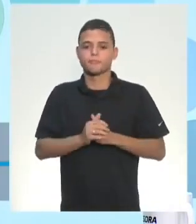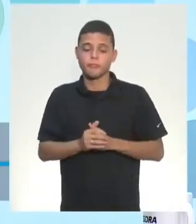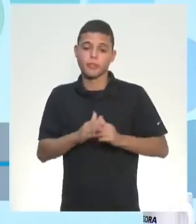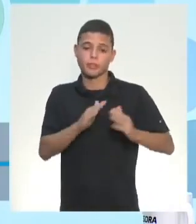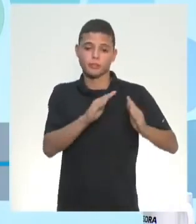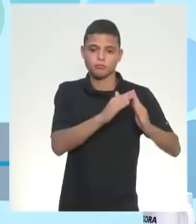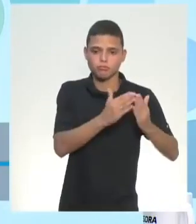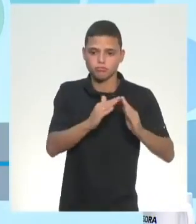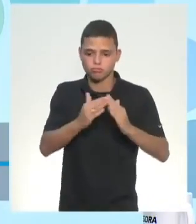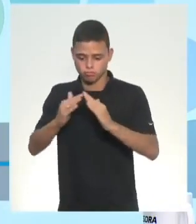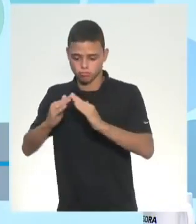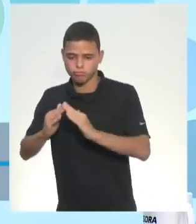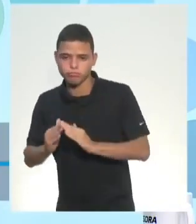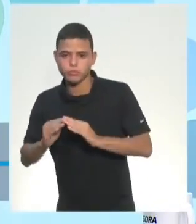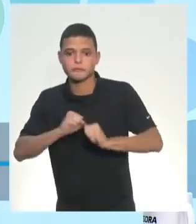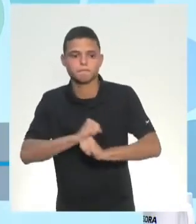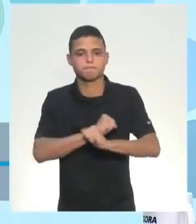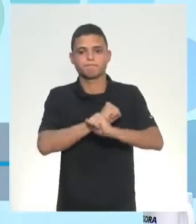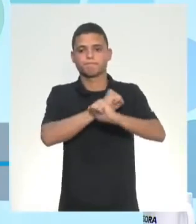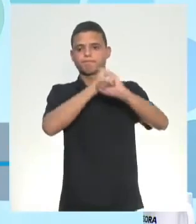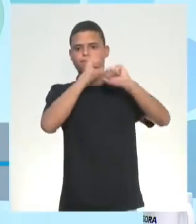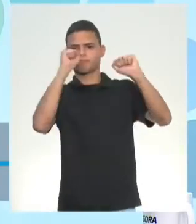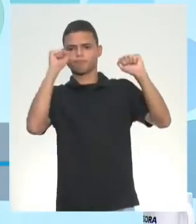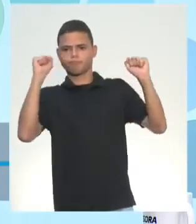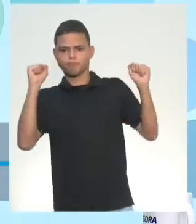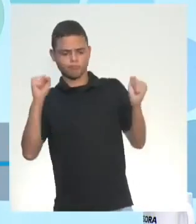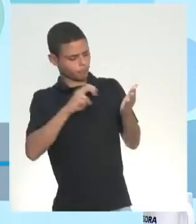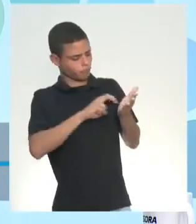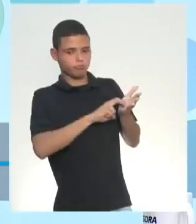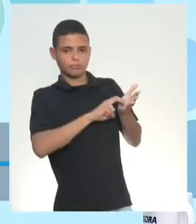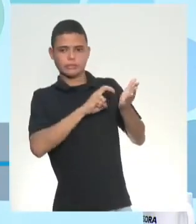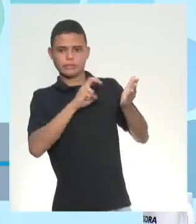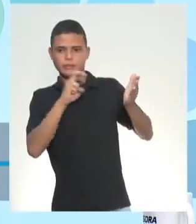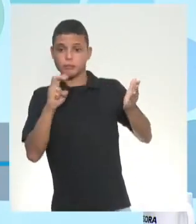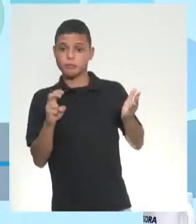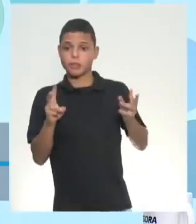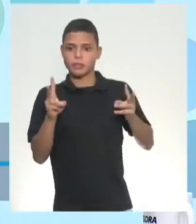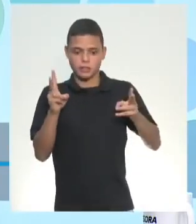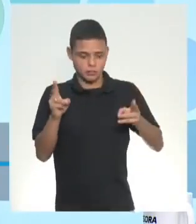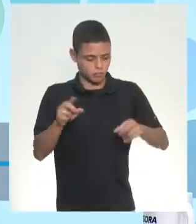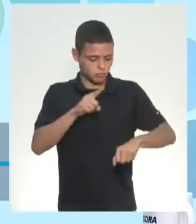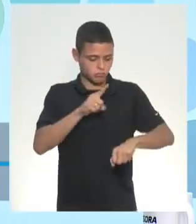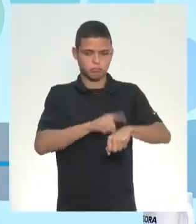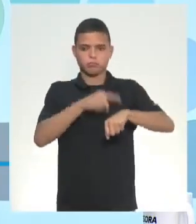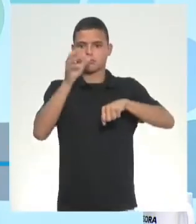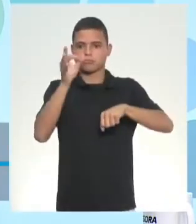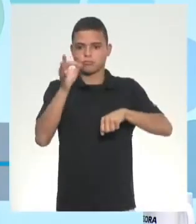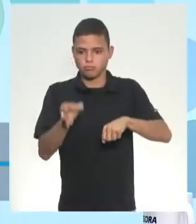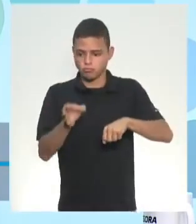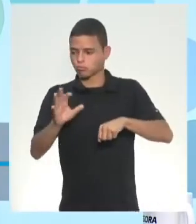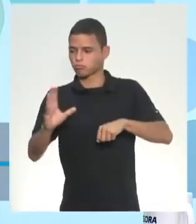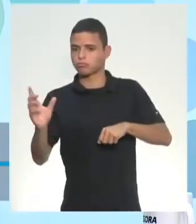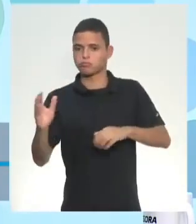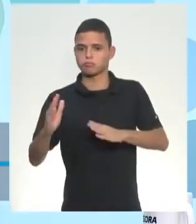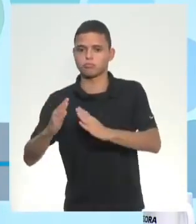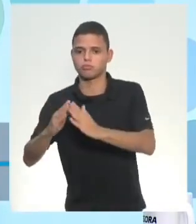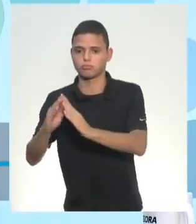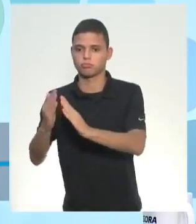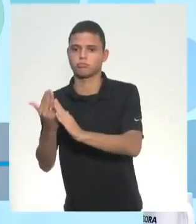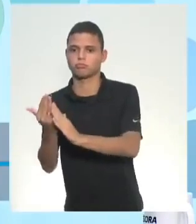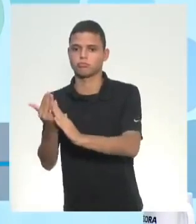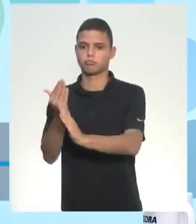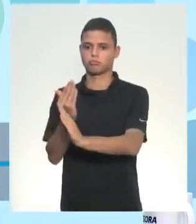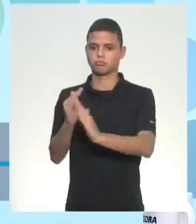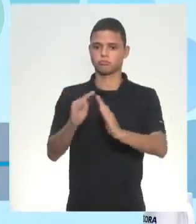cortiço acordava, todo mundo tinha que acordar cedo. Também num lugar, né, todo mundo ali embolado, um bateu